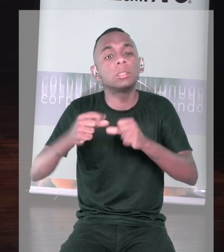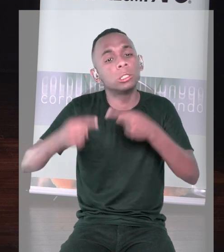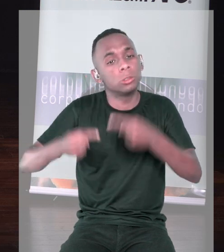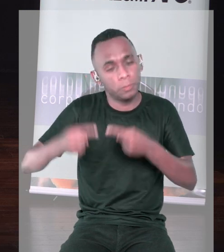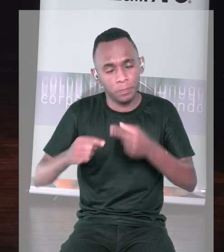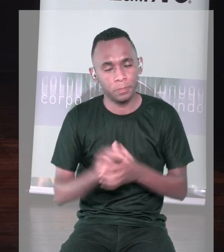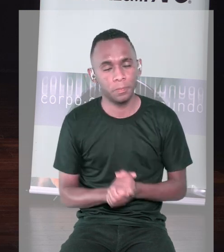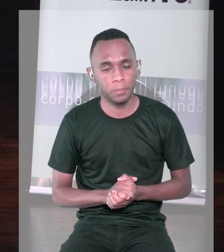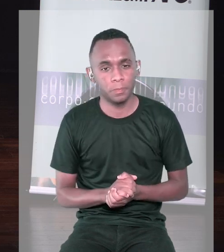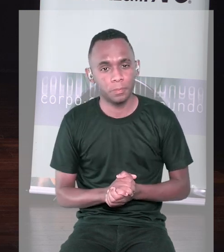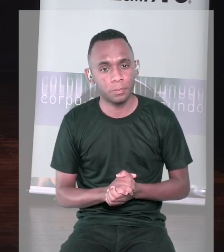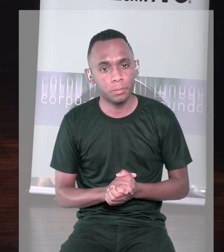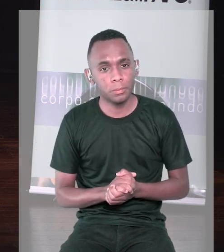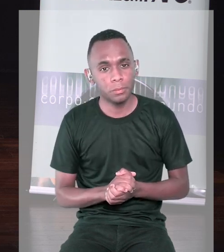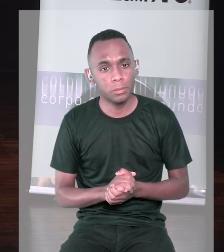Mutações. Pois bem,